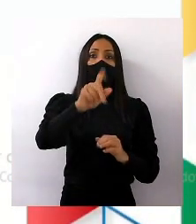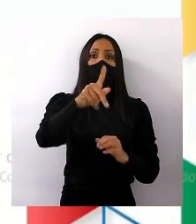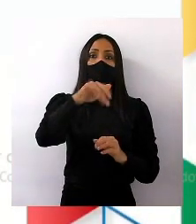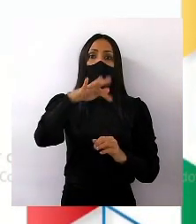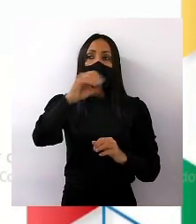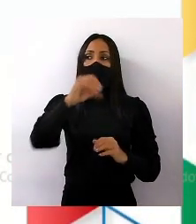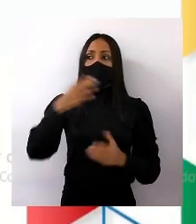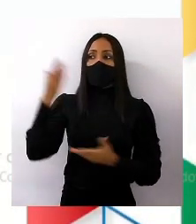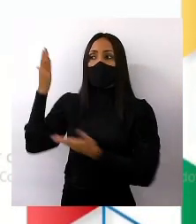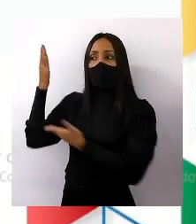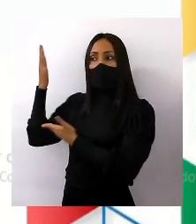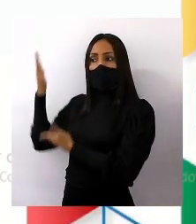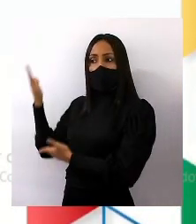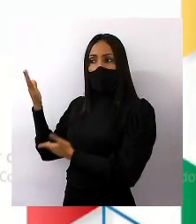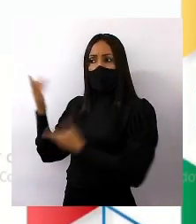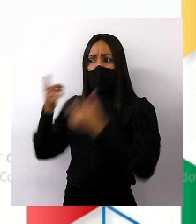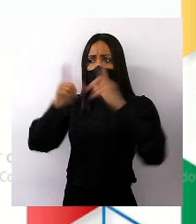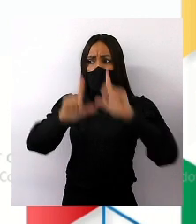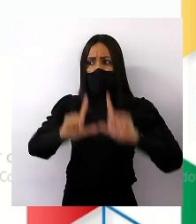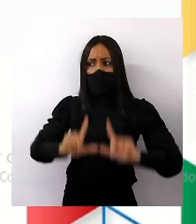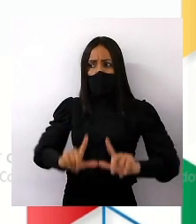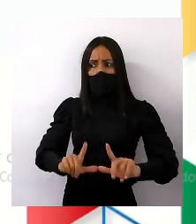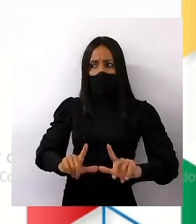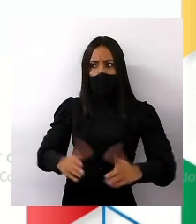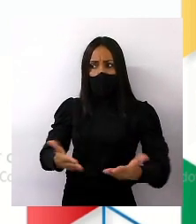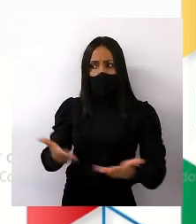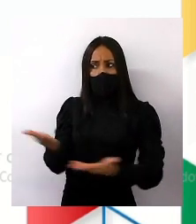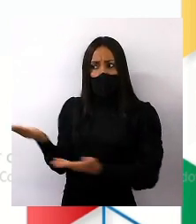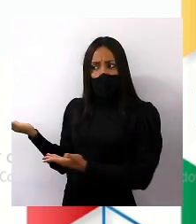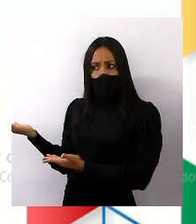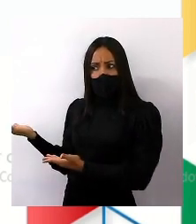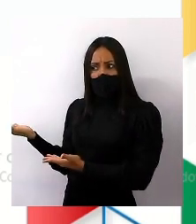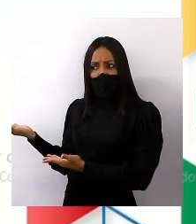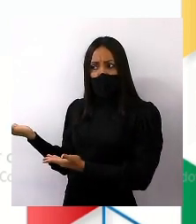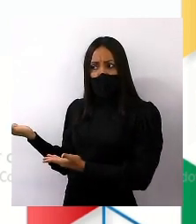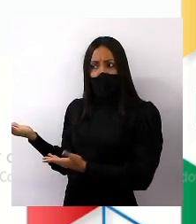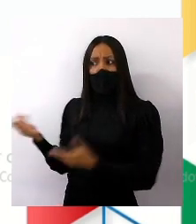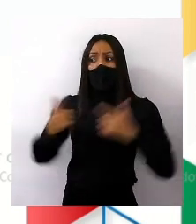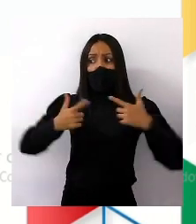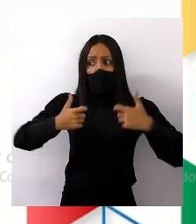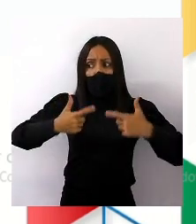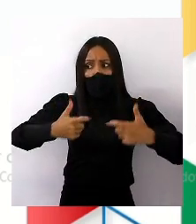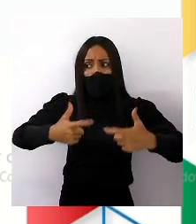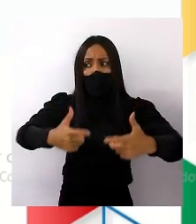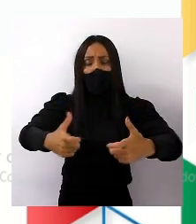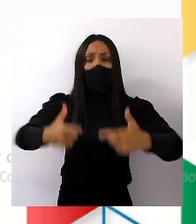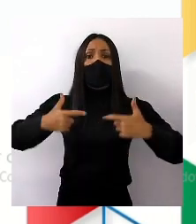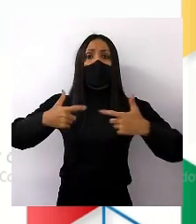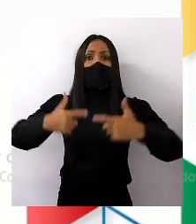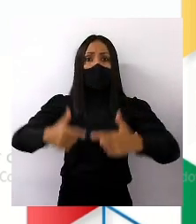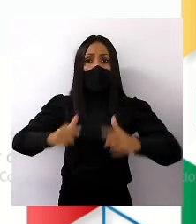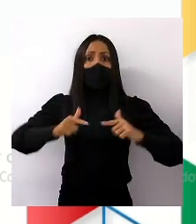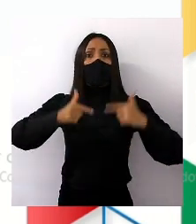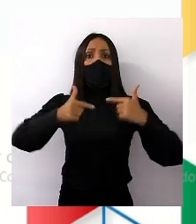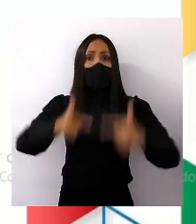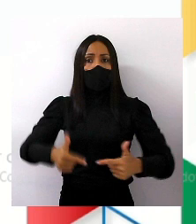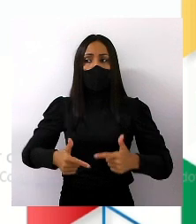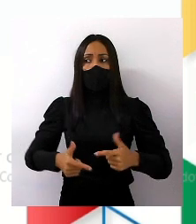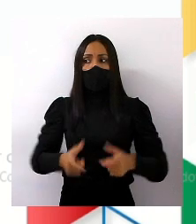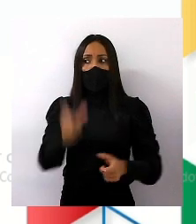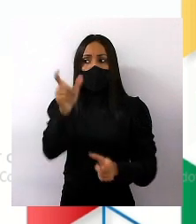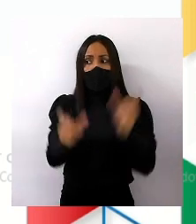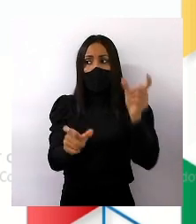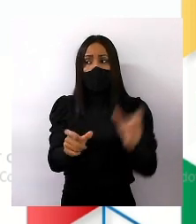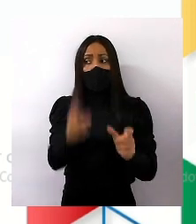imagem aí, ó, no cantinho do slide, tá vendo essa imagem? É uma guerra, não é, gente? É uma luta, na verdade. Esses personagens lembram o